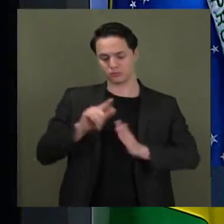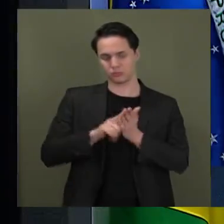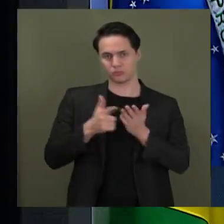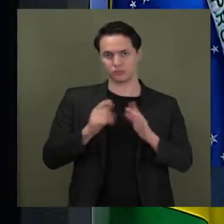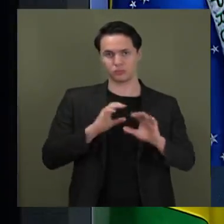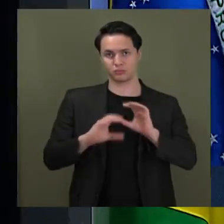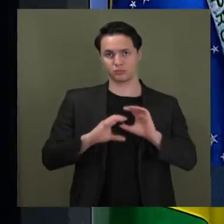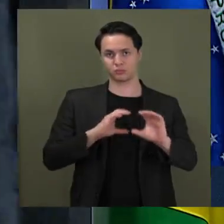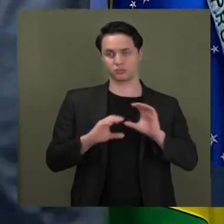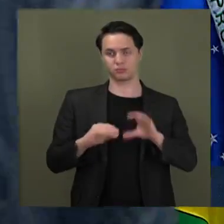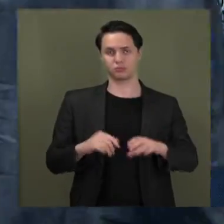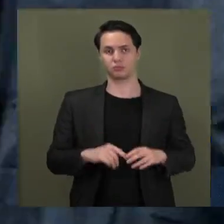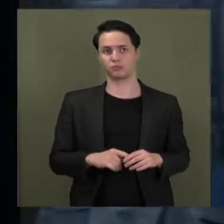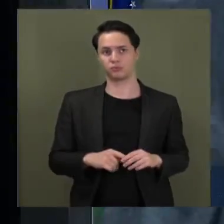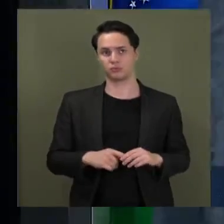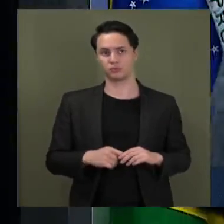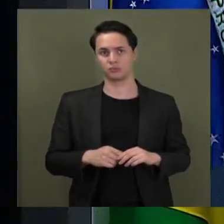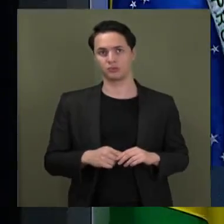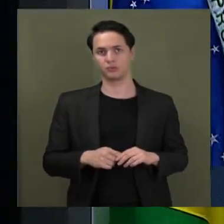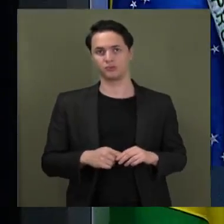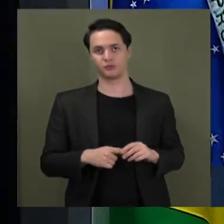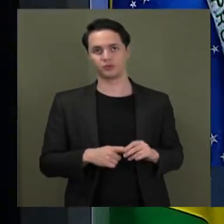comunicação.